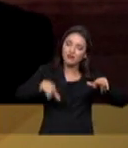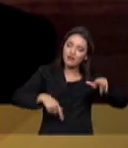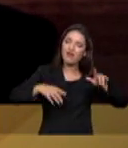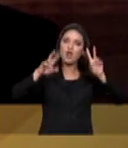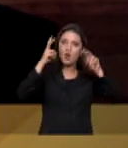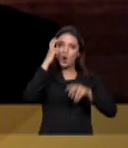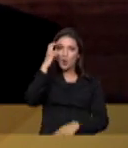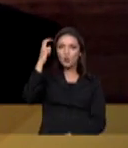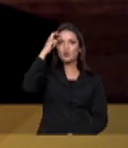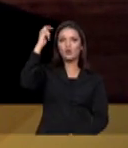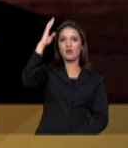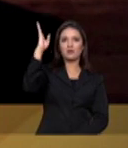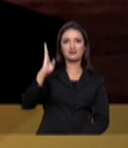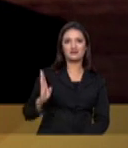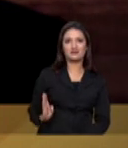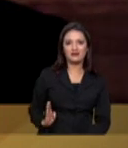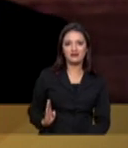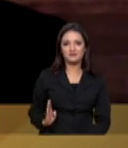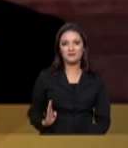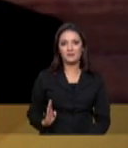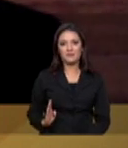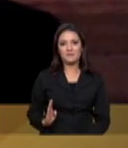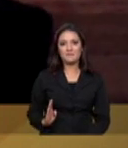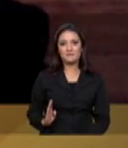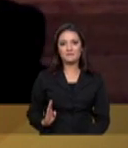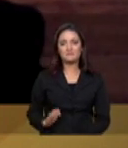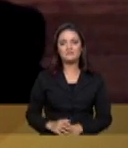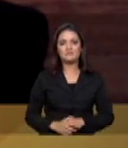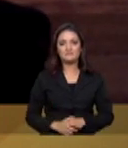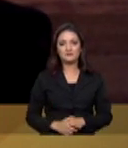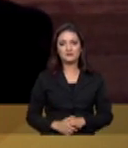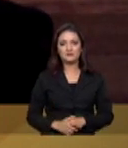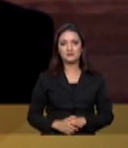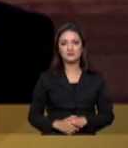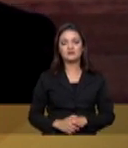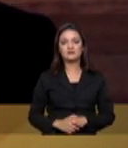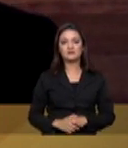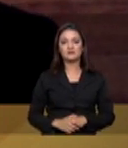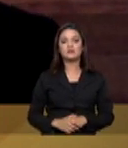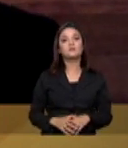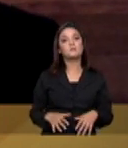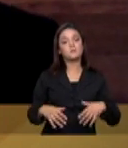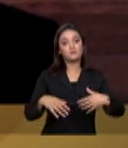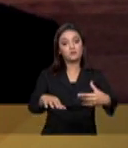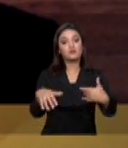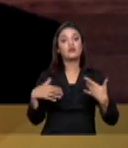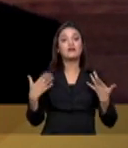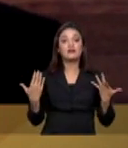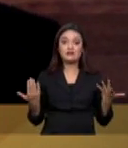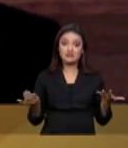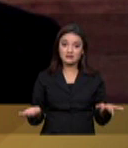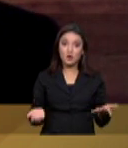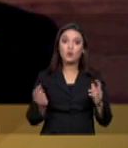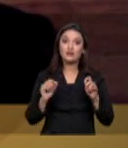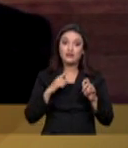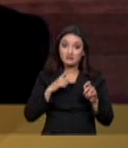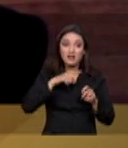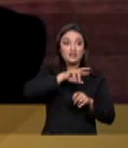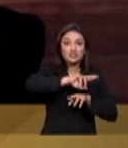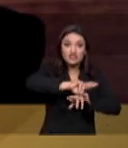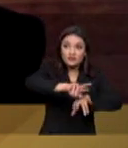e somente tem pare fica o diferente seus distintos e as distintas